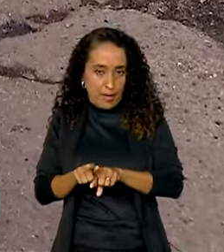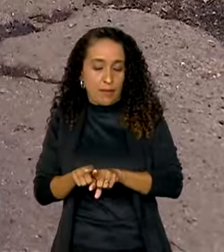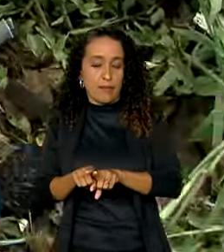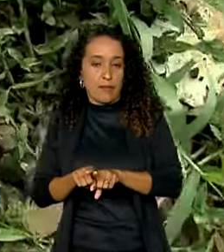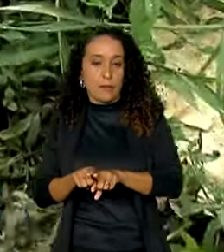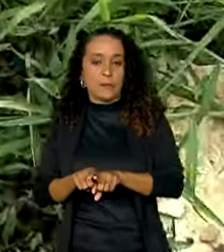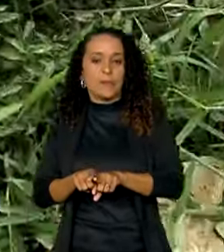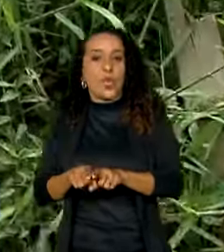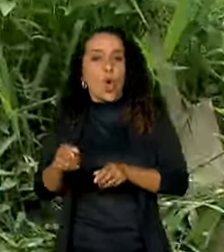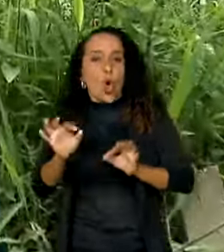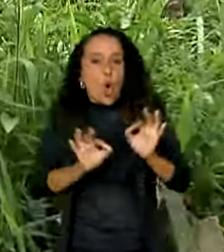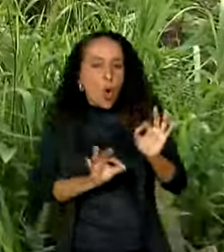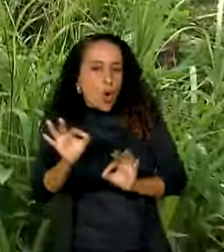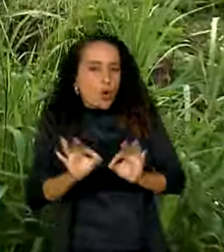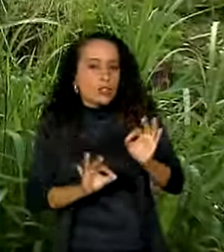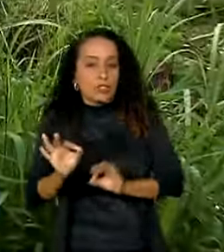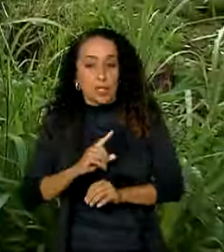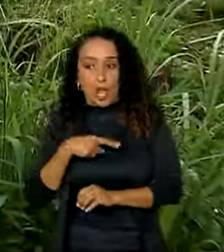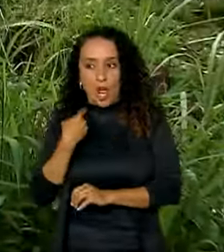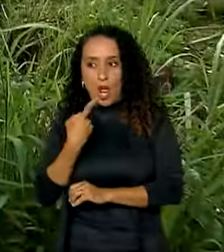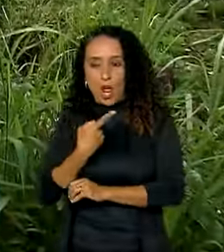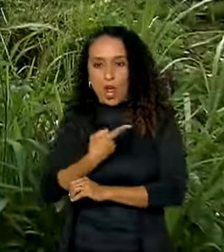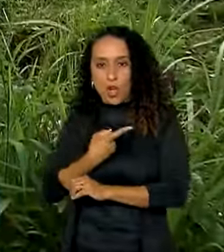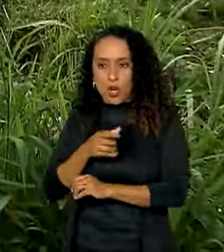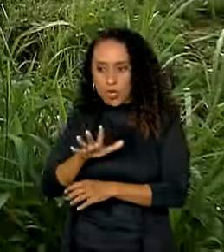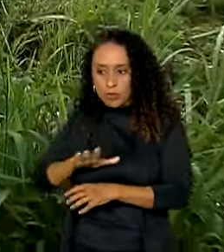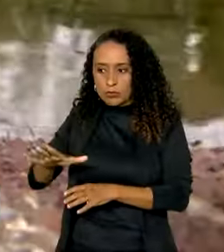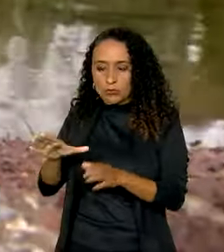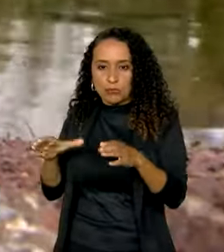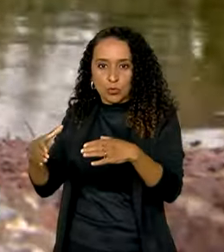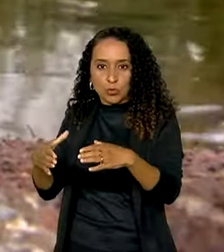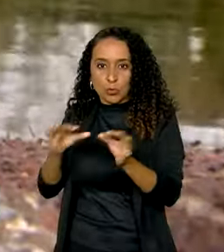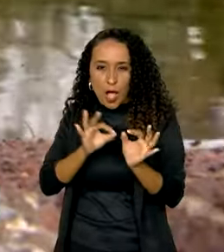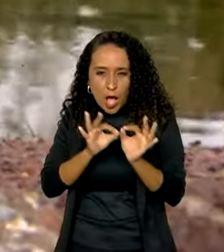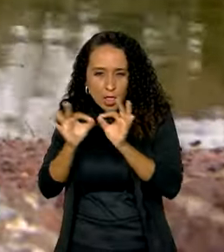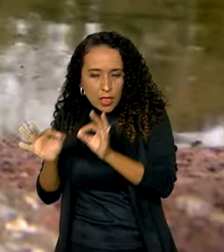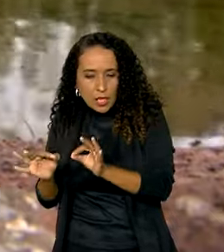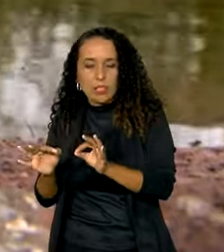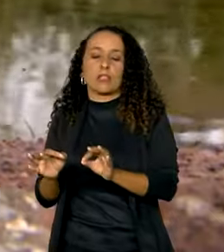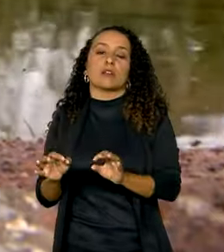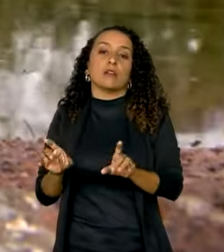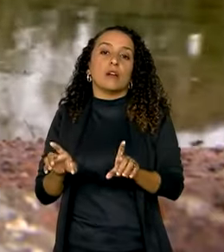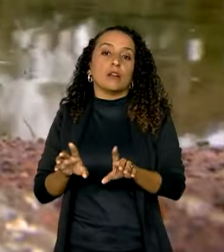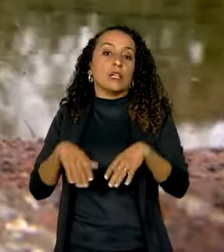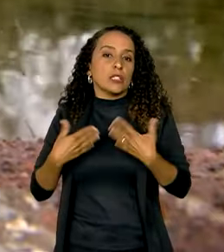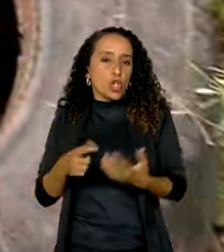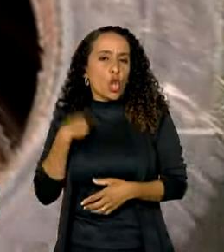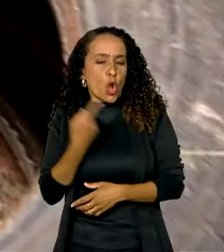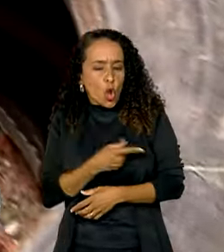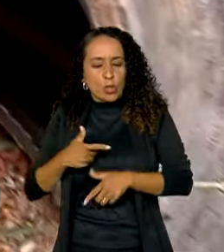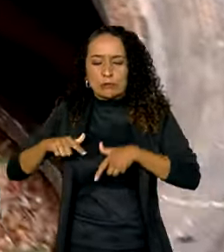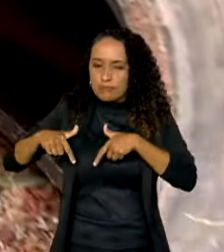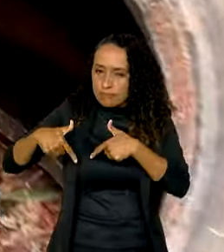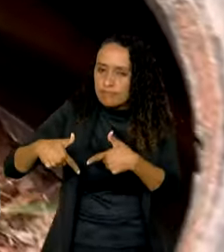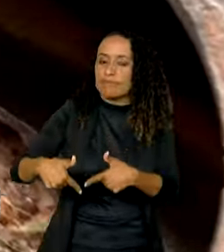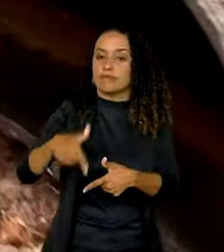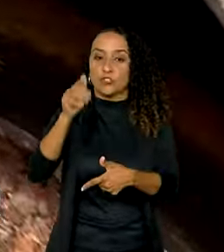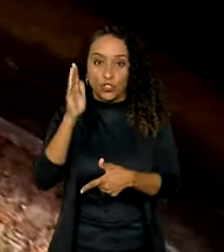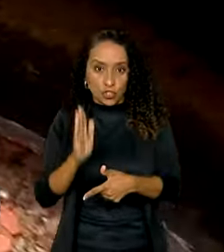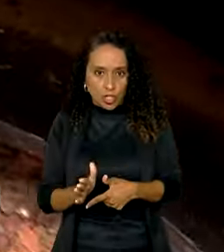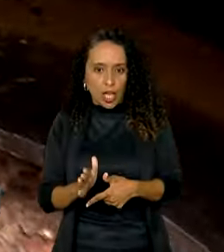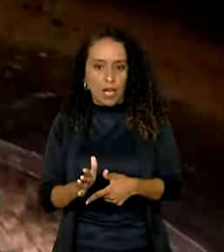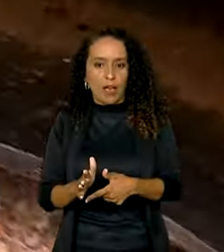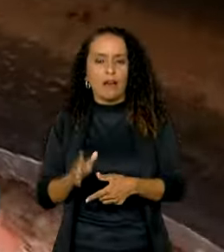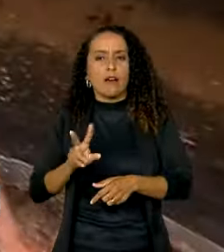tempo, organizar a nossa rede de atenção. E para isso nós estamos trabalhando e